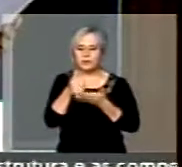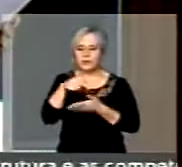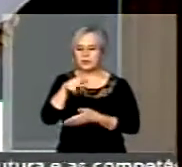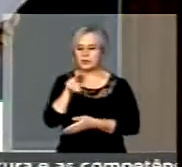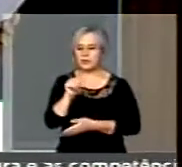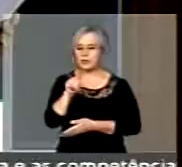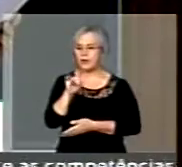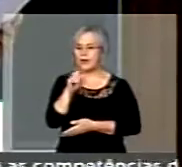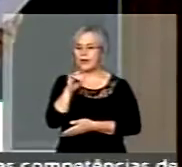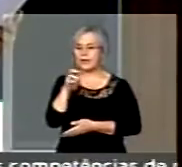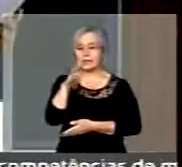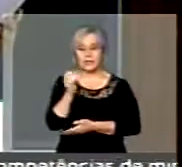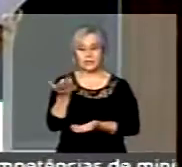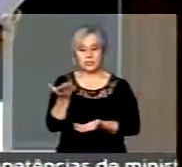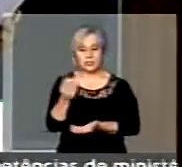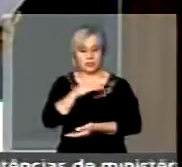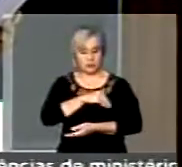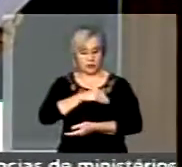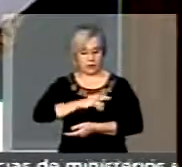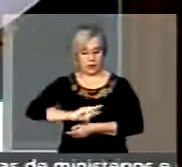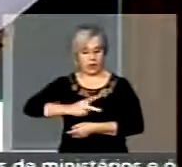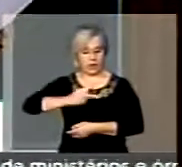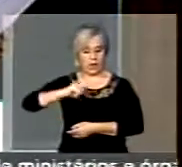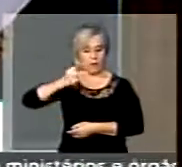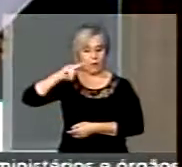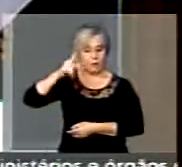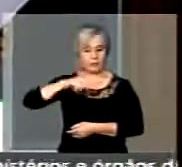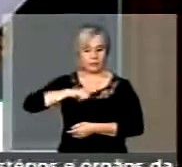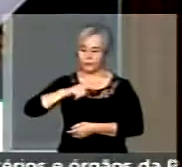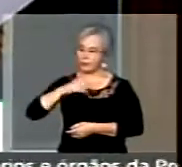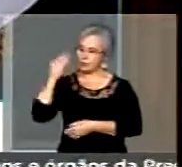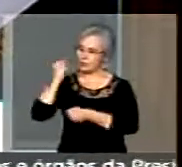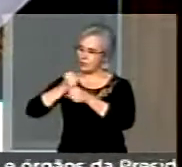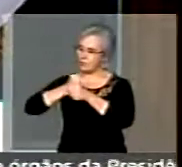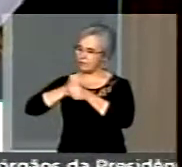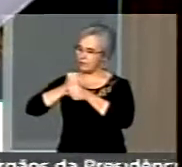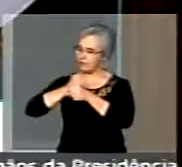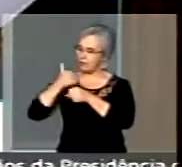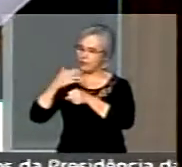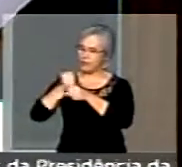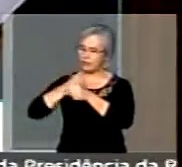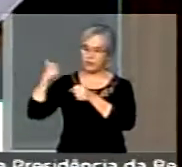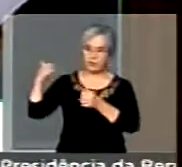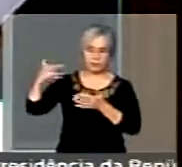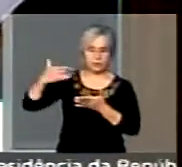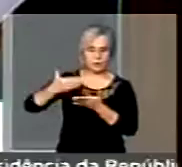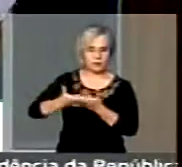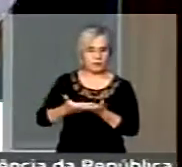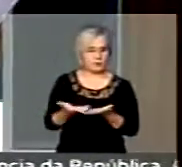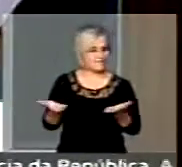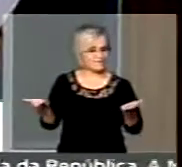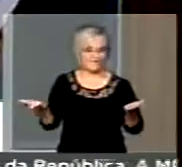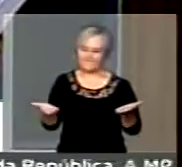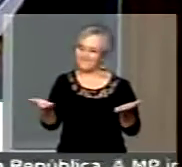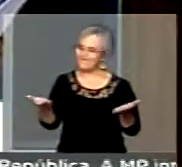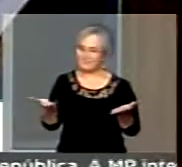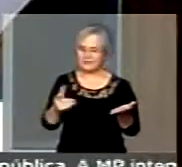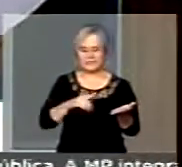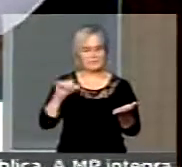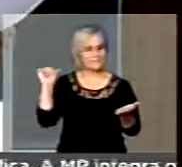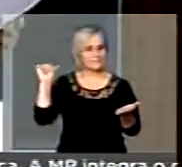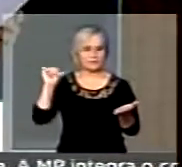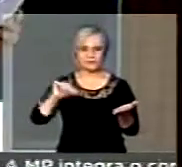saudável e festejado aumento da formalização que houve ao longo da última década está irremediavelmente